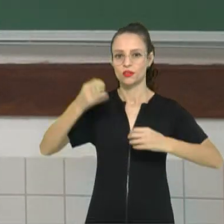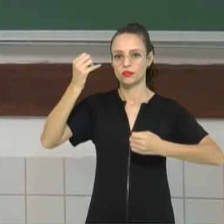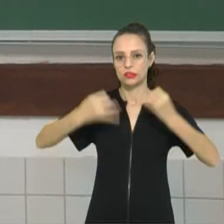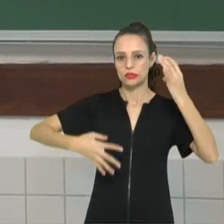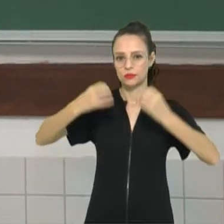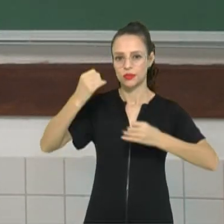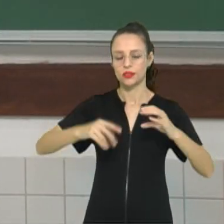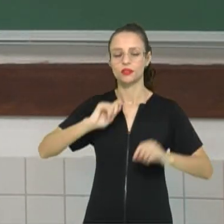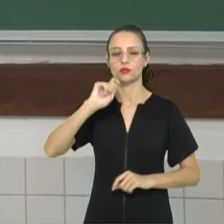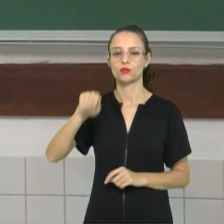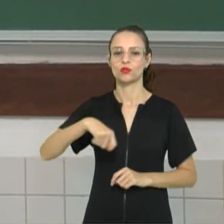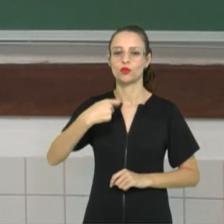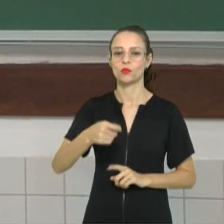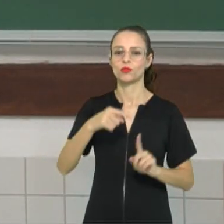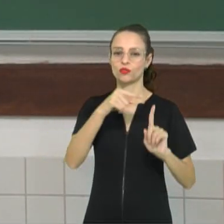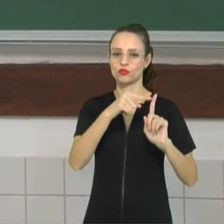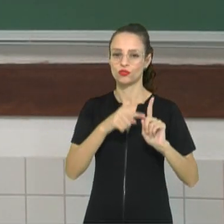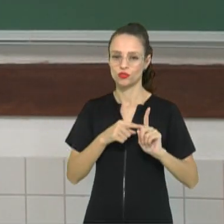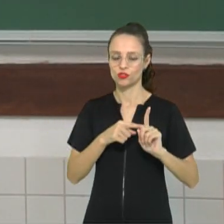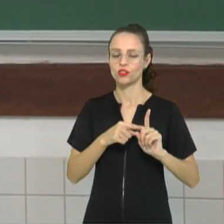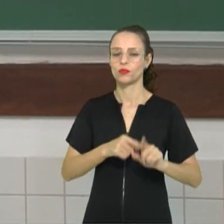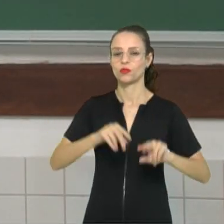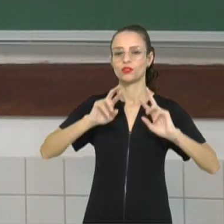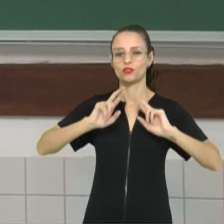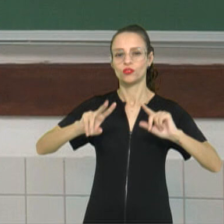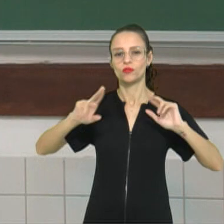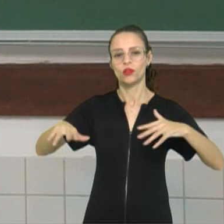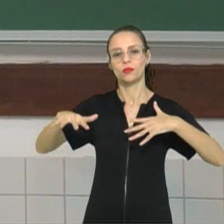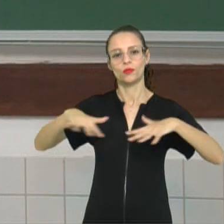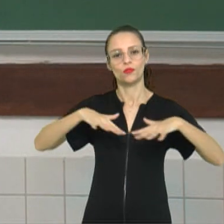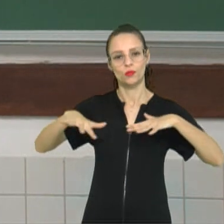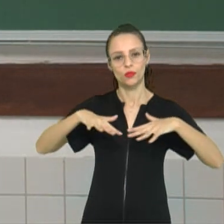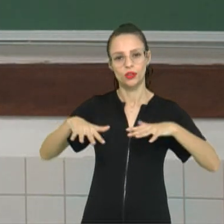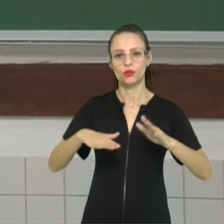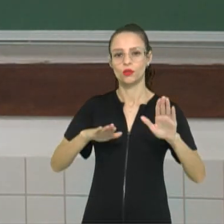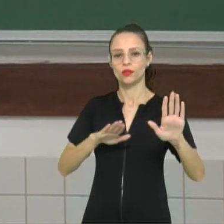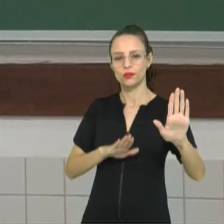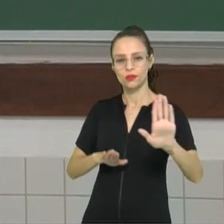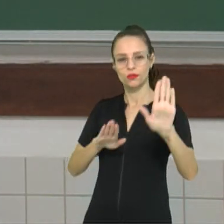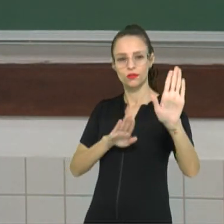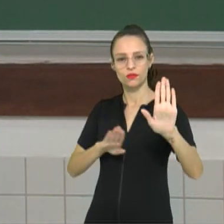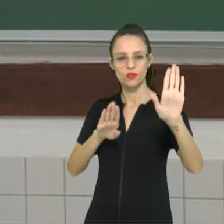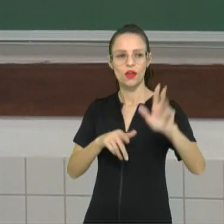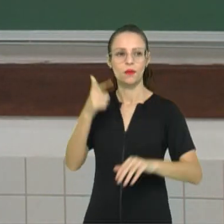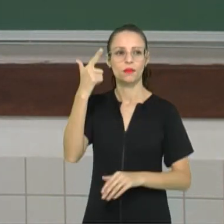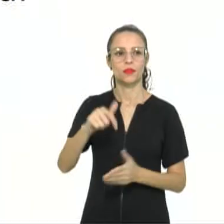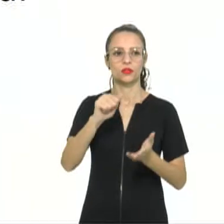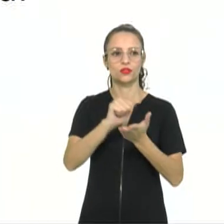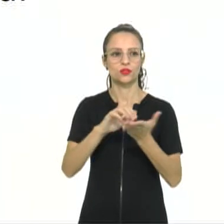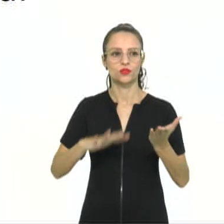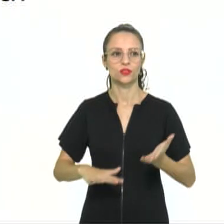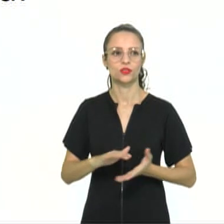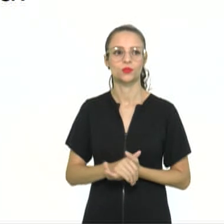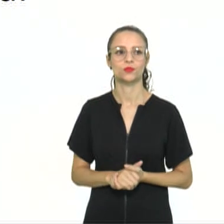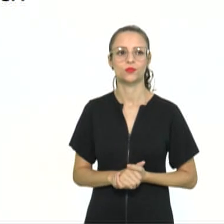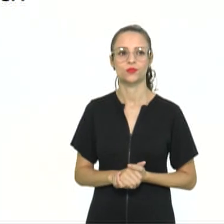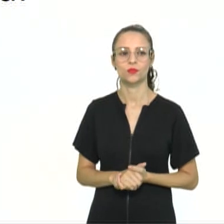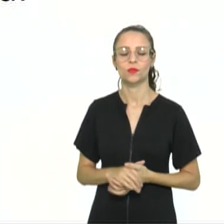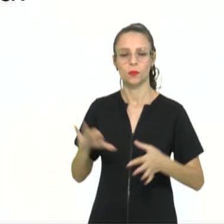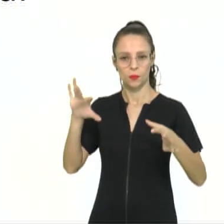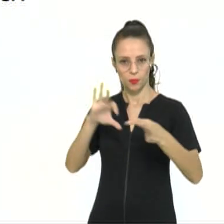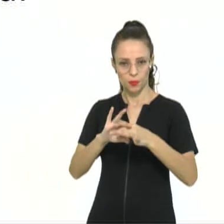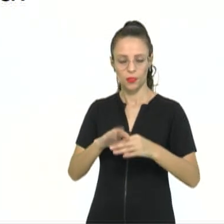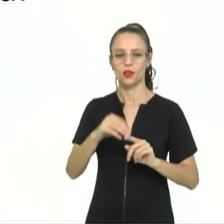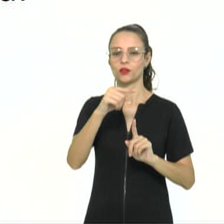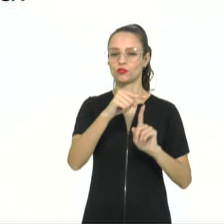algumas manifestações, os estilos diferentes de movimentos, né, dentro do Kung Fu. Temos mais um exercício que fala o quê? Com base nos estilos